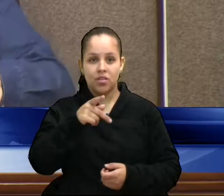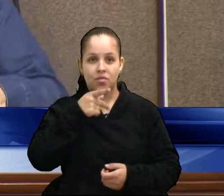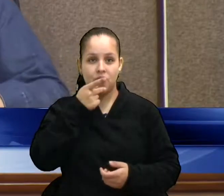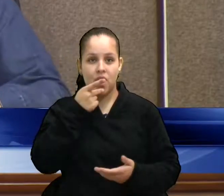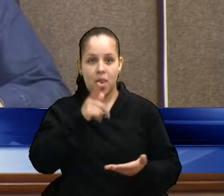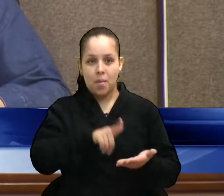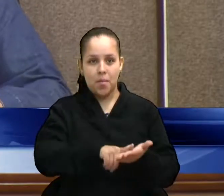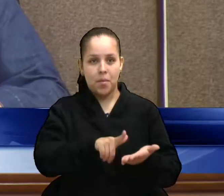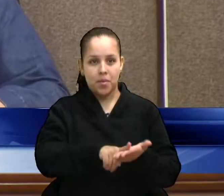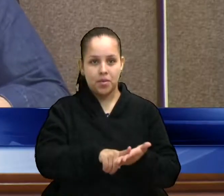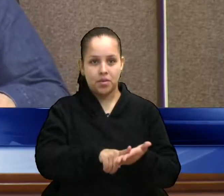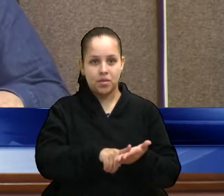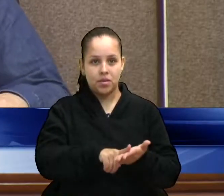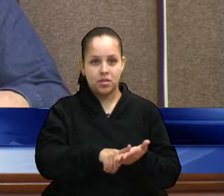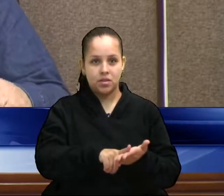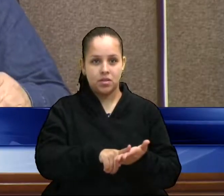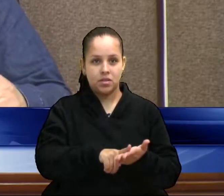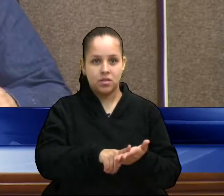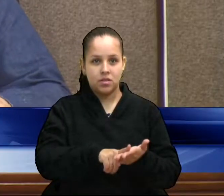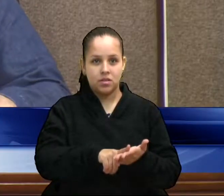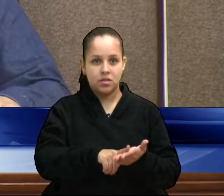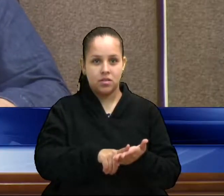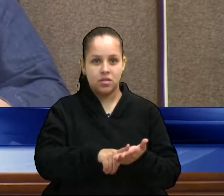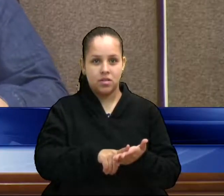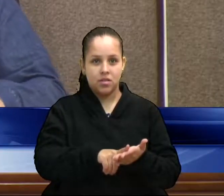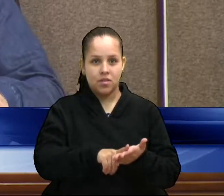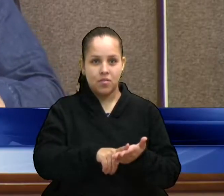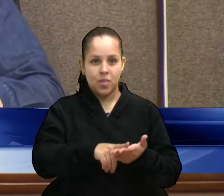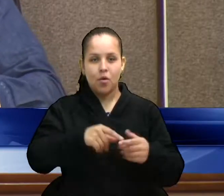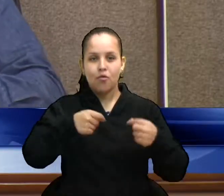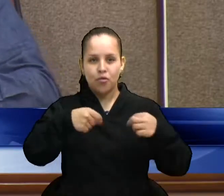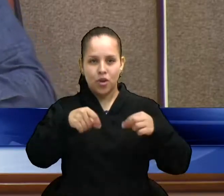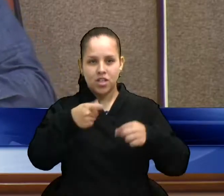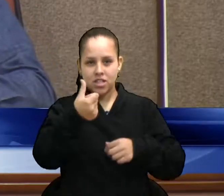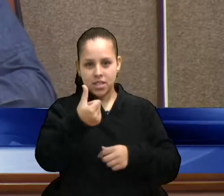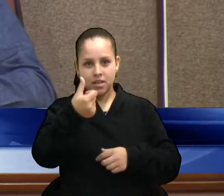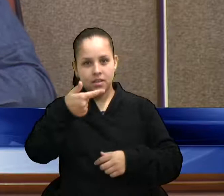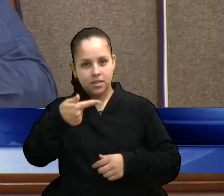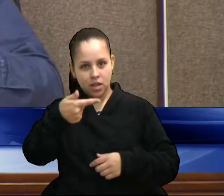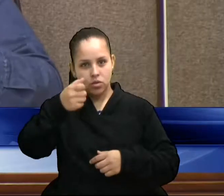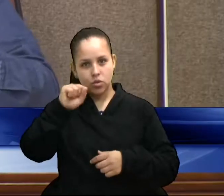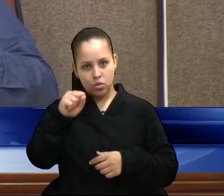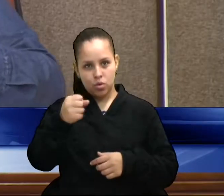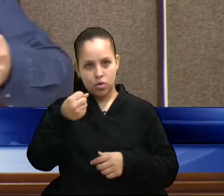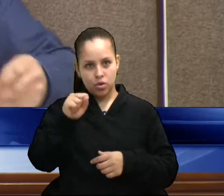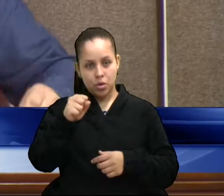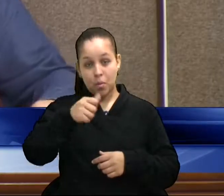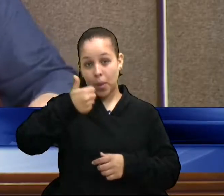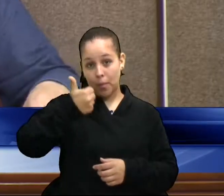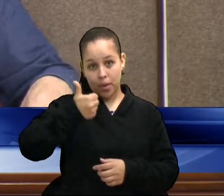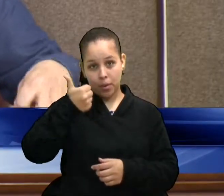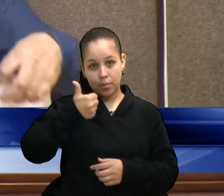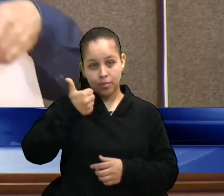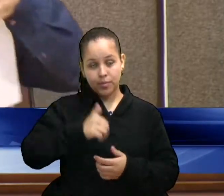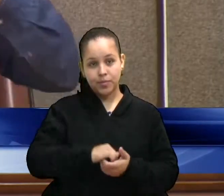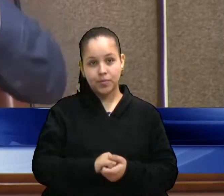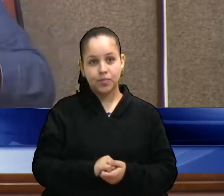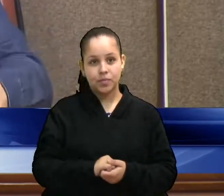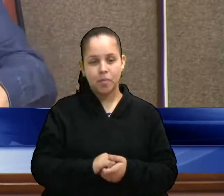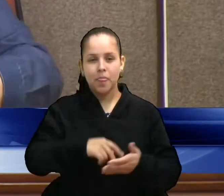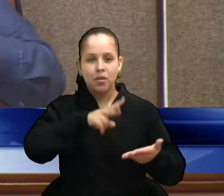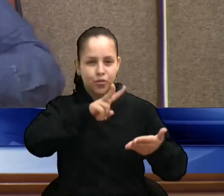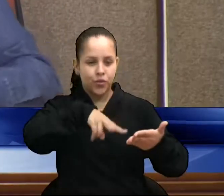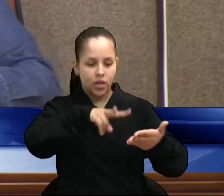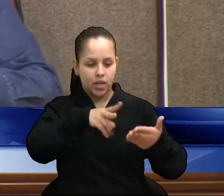Segundo o acórdão, nas folhas 6, 7 e 8, primeiro, eu vou ler